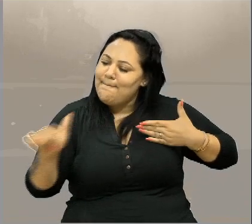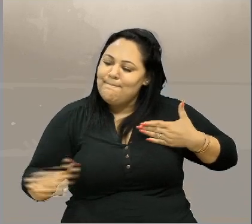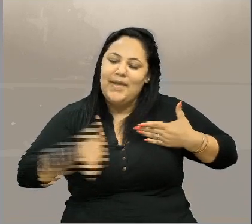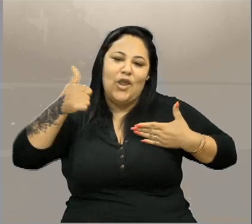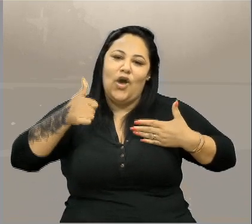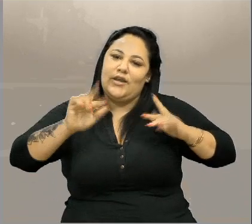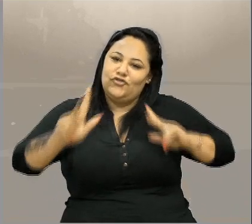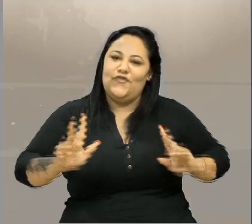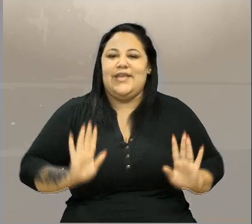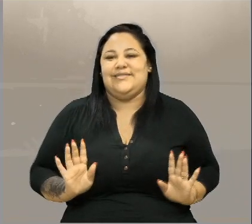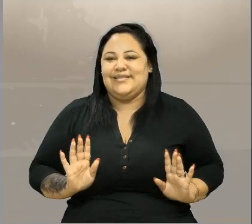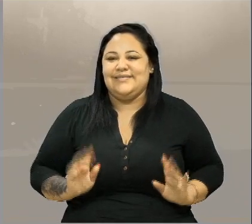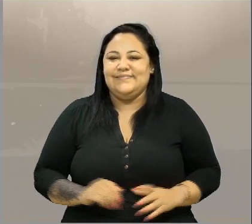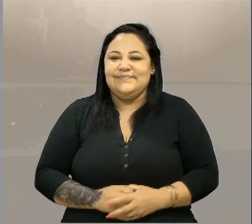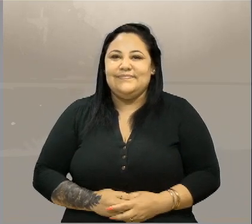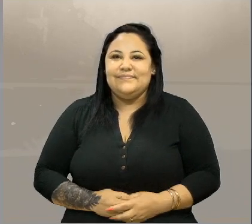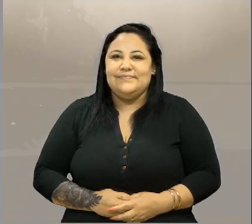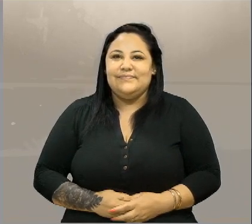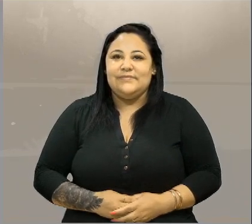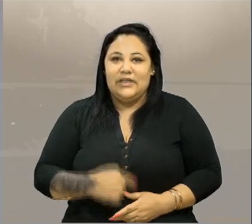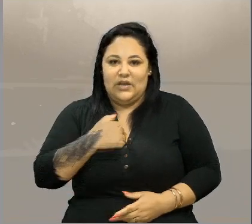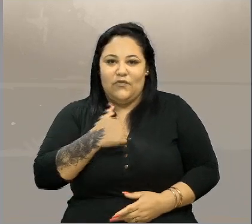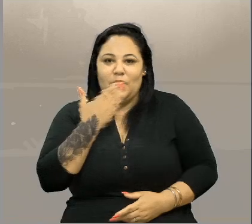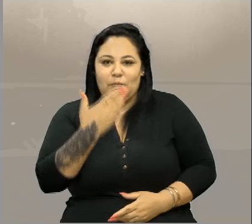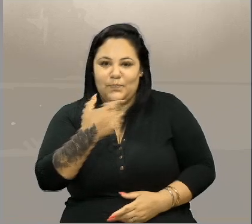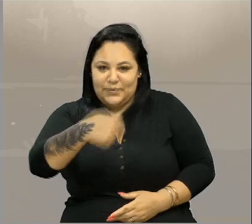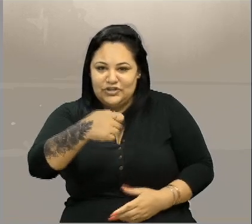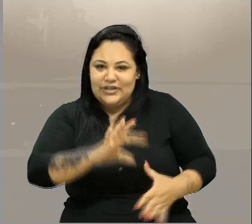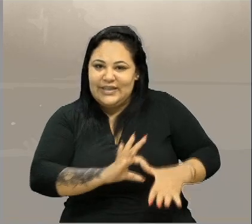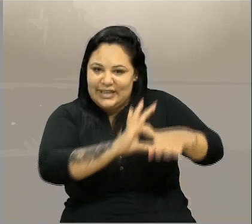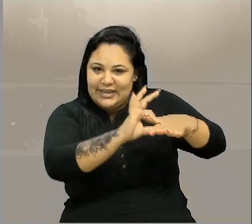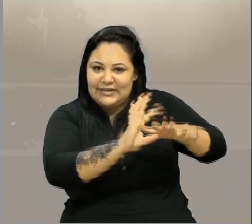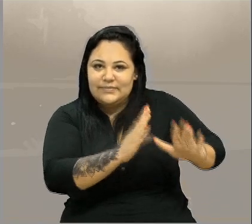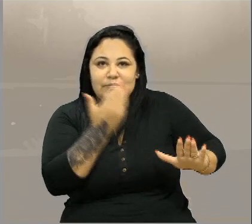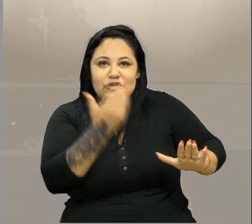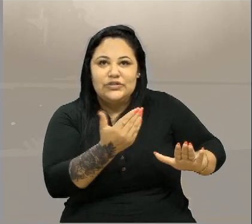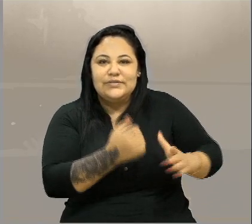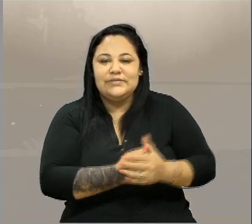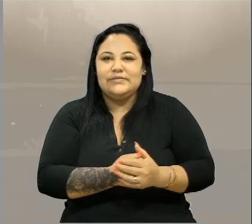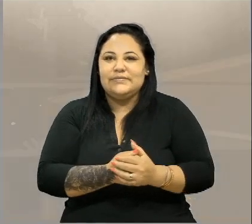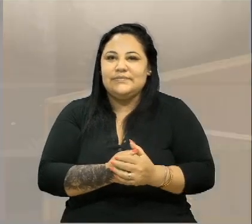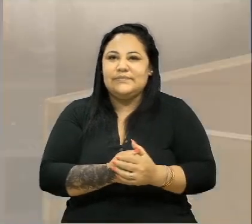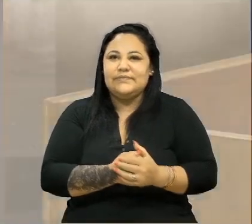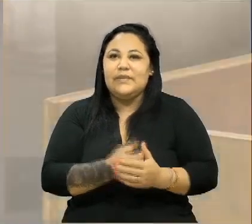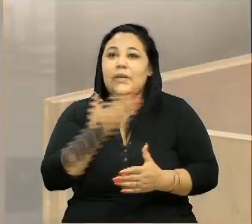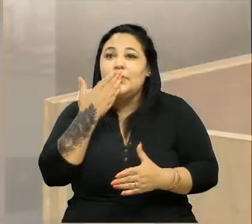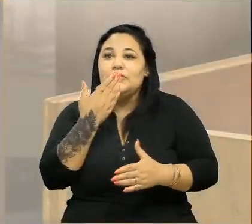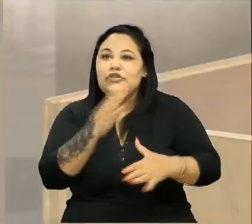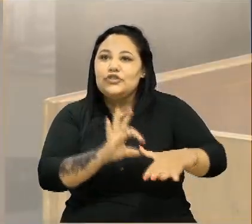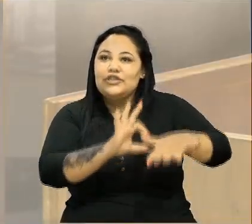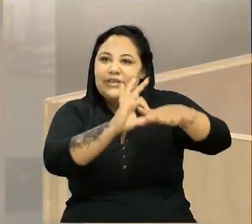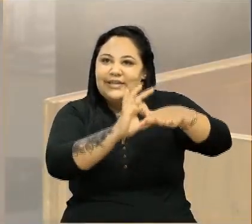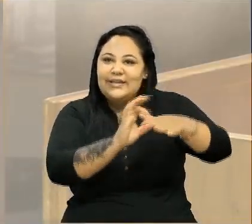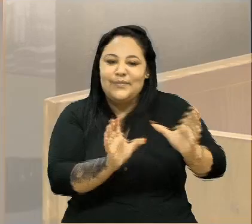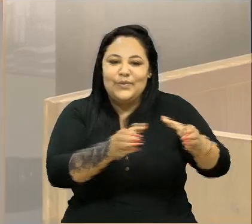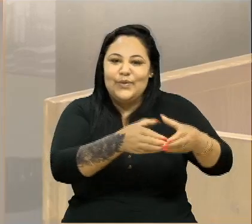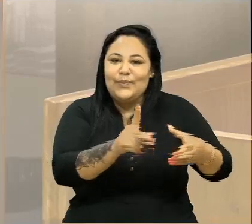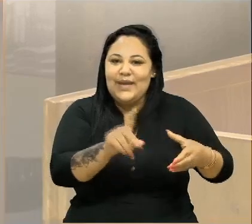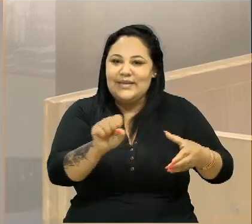diferencia. Eu vou precisar de uma declaração. Declaração de líder para a bancada do